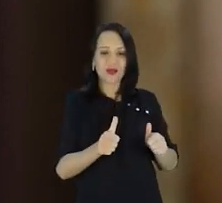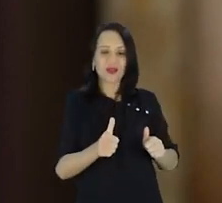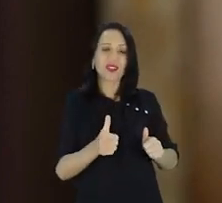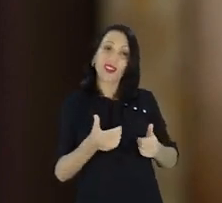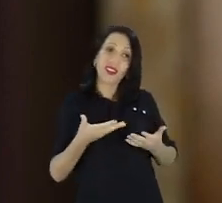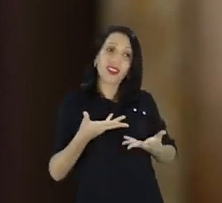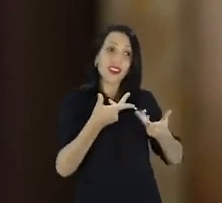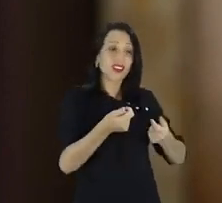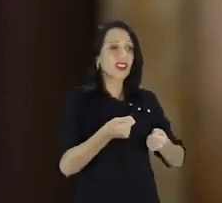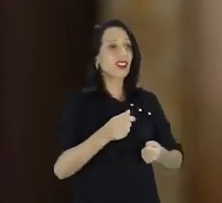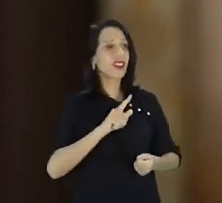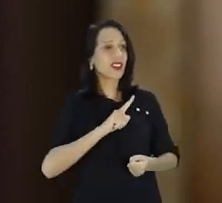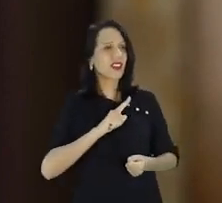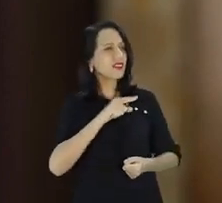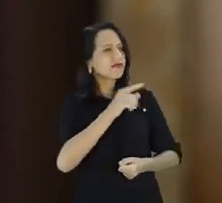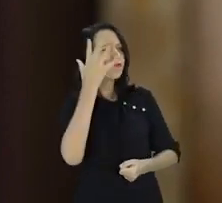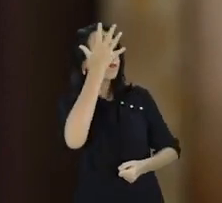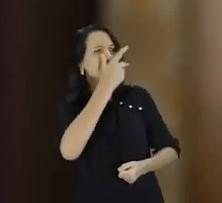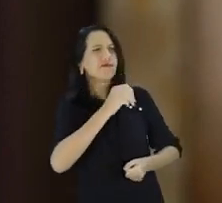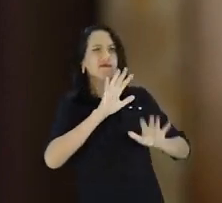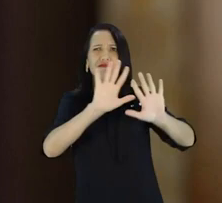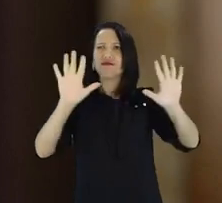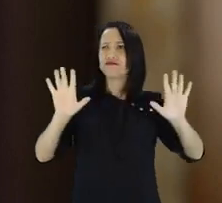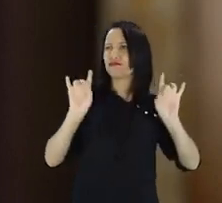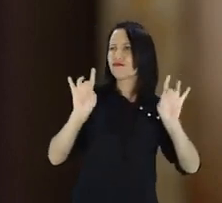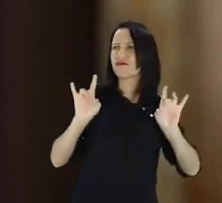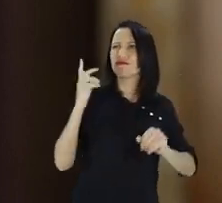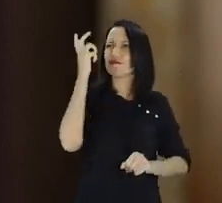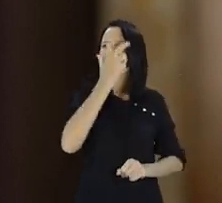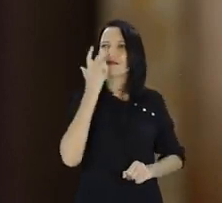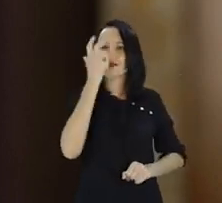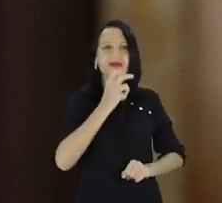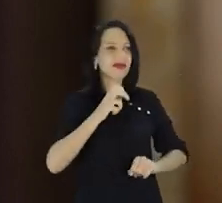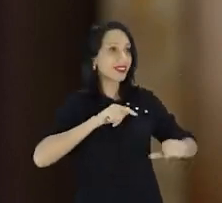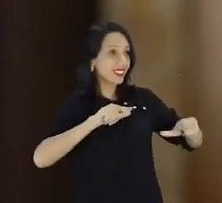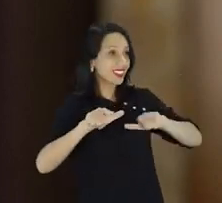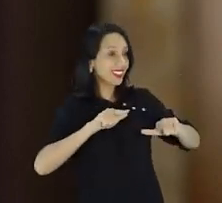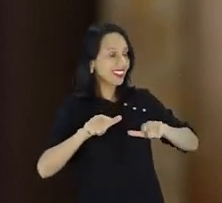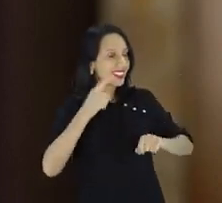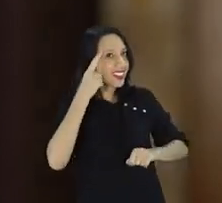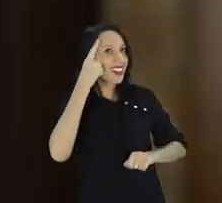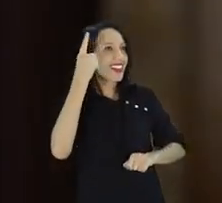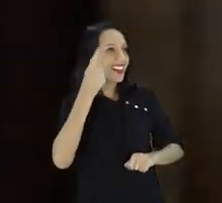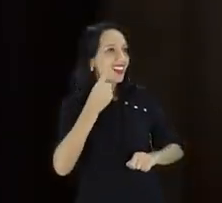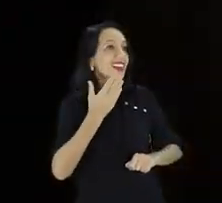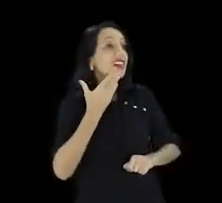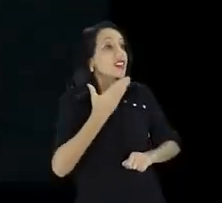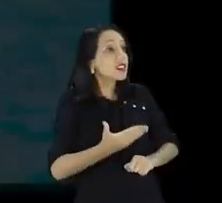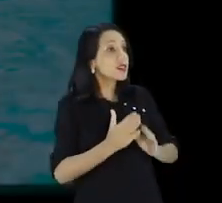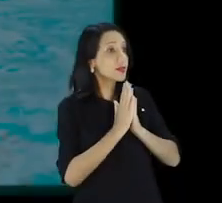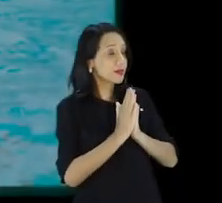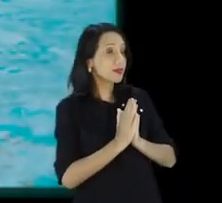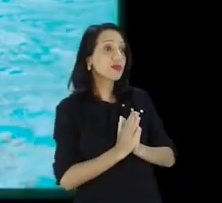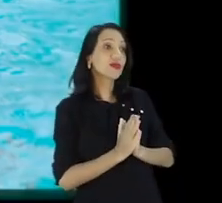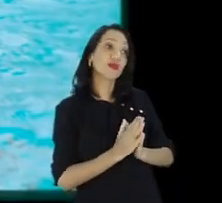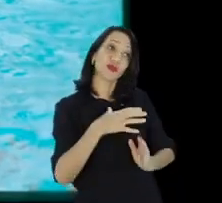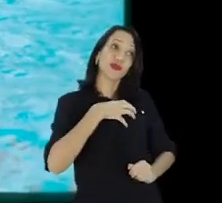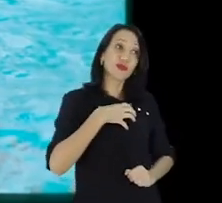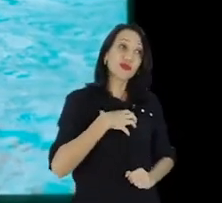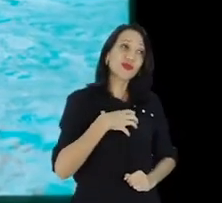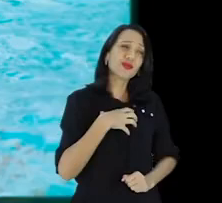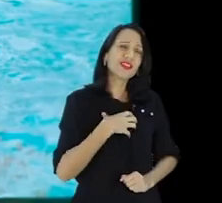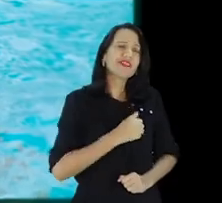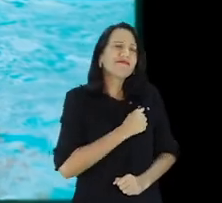conhecer convite Ah você faz coisas tão lindas tão especiais eu tô apaixonada pelo trabalho que você está criando e eu queria te fazer um pedido porque de alguma forma